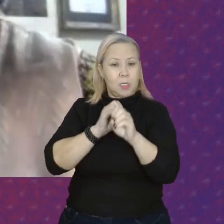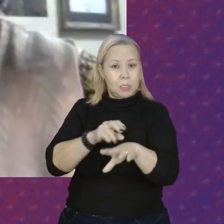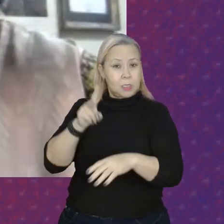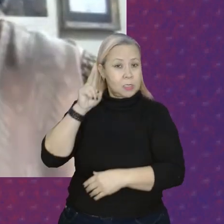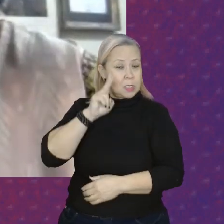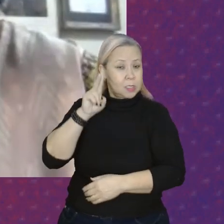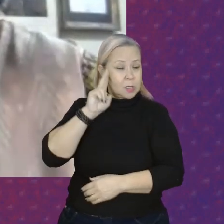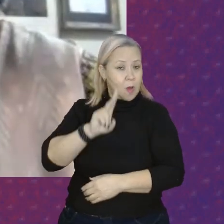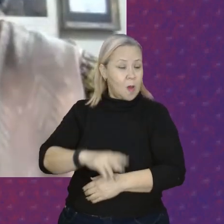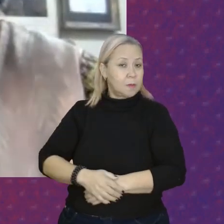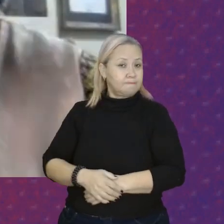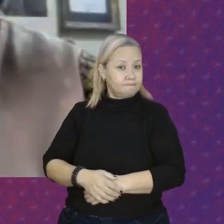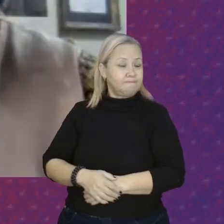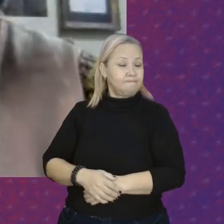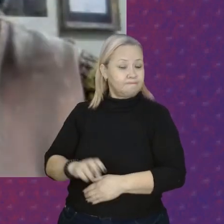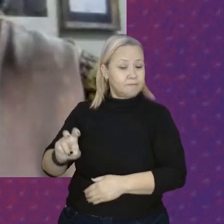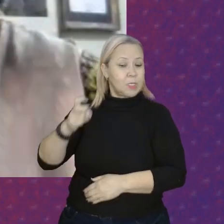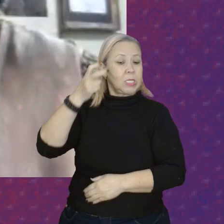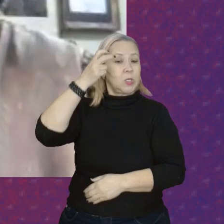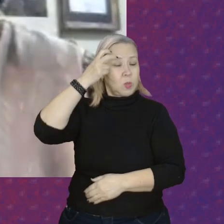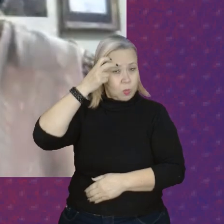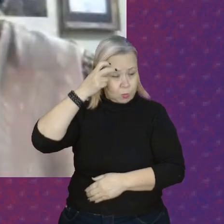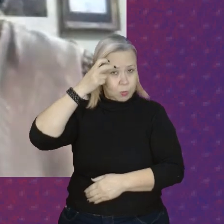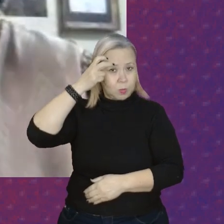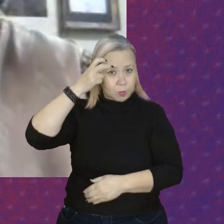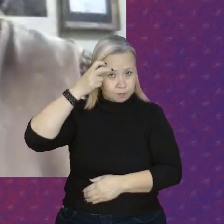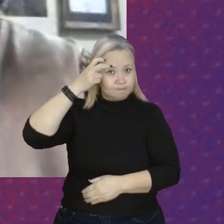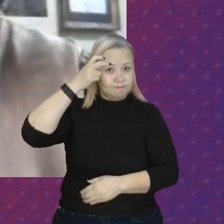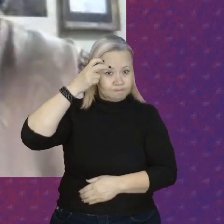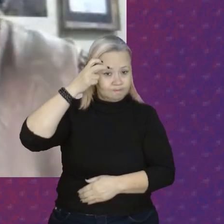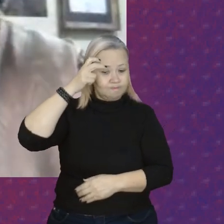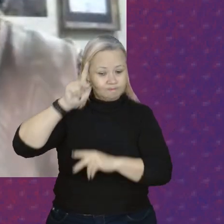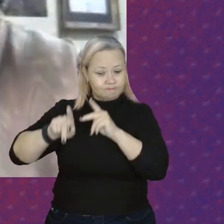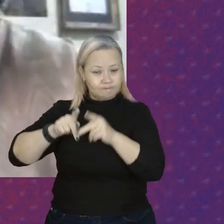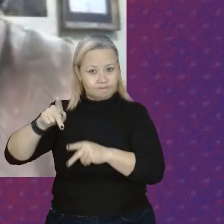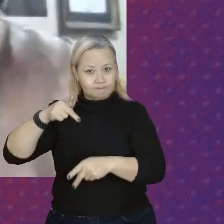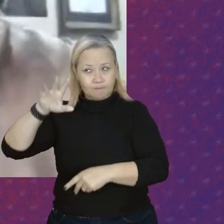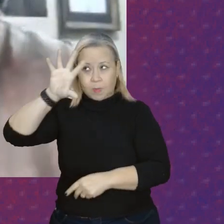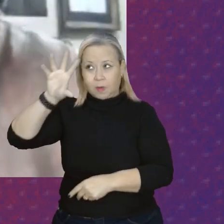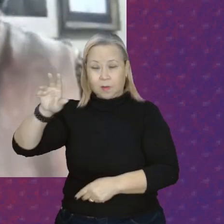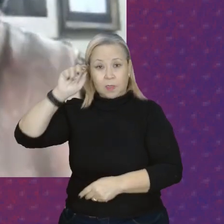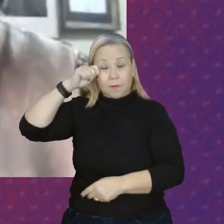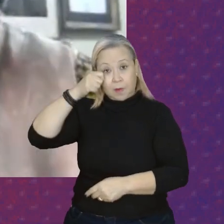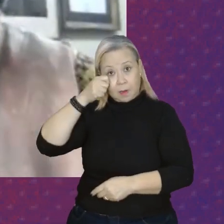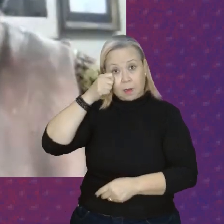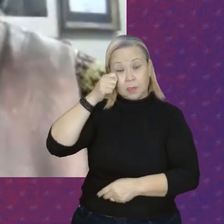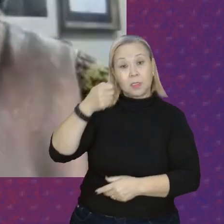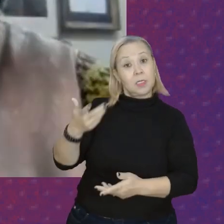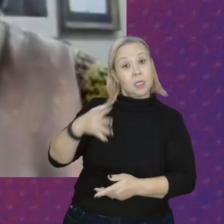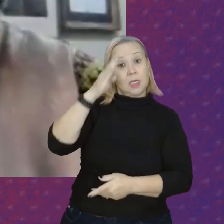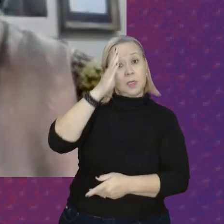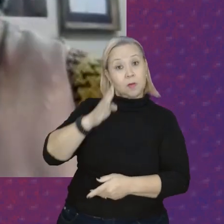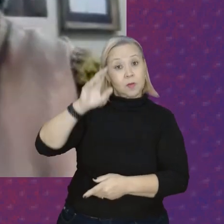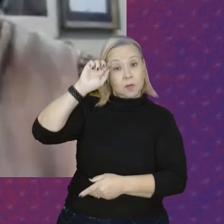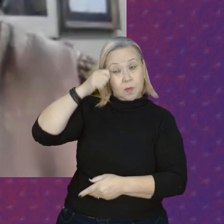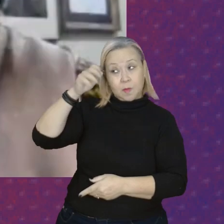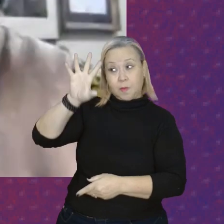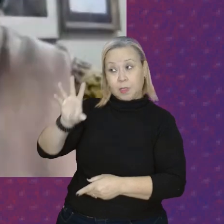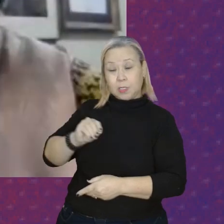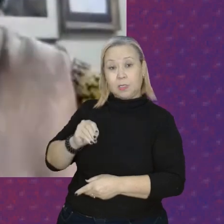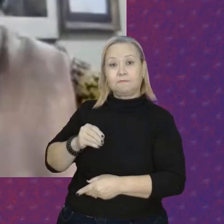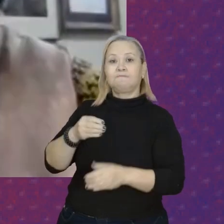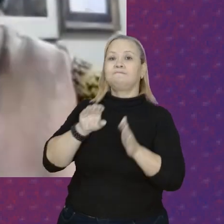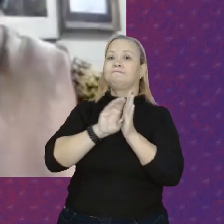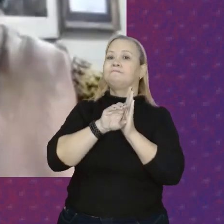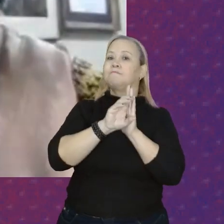história de cultura dos africanos e dos afro-brasileiros nos currículos